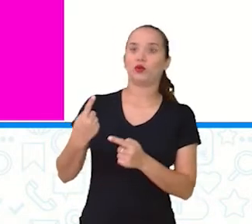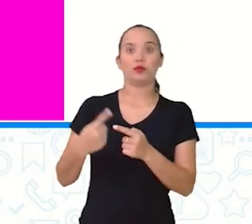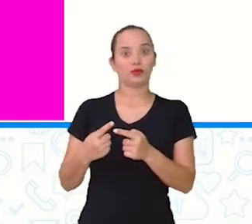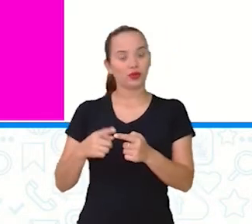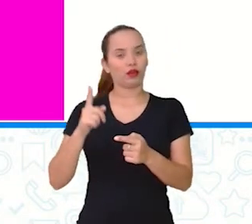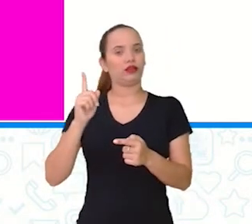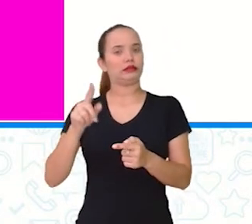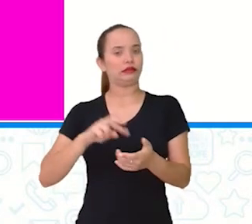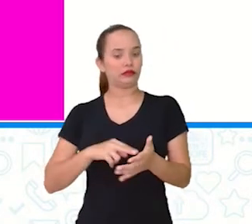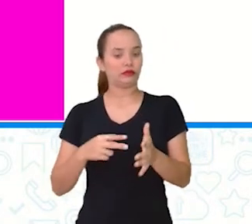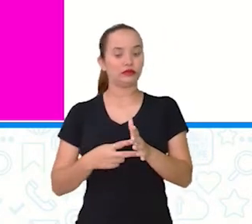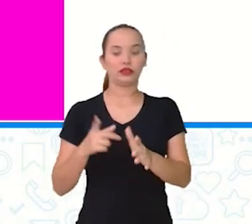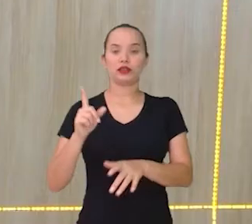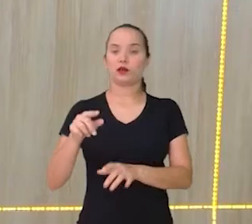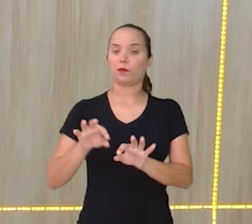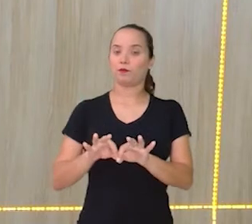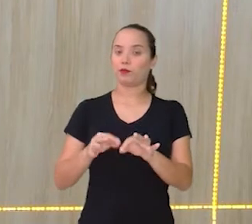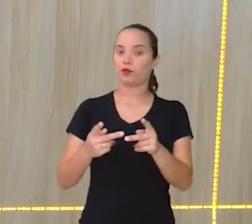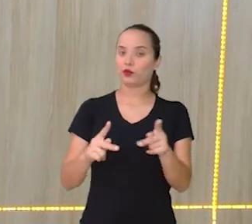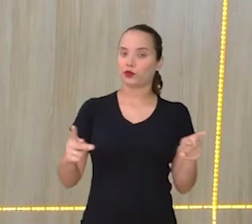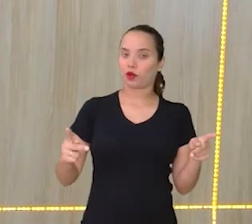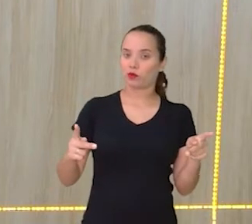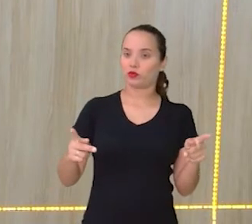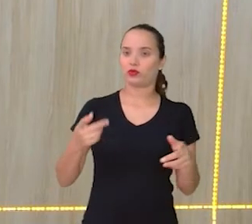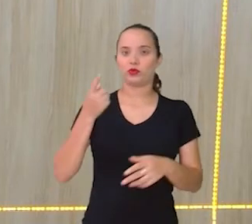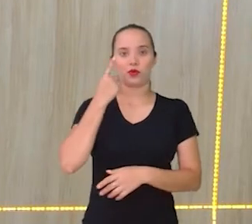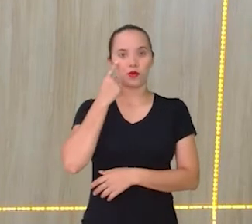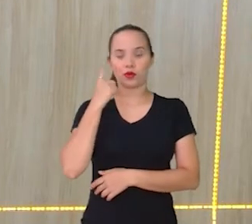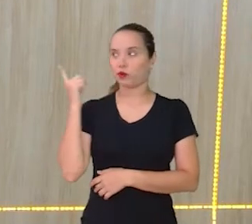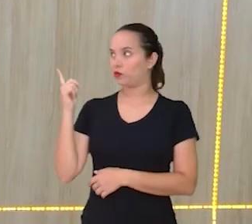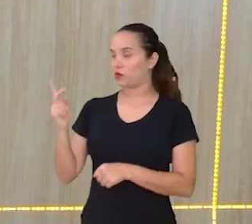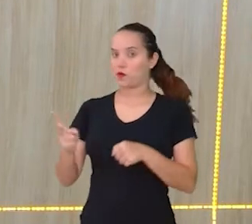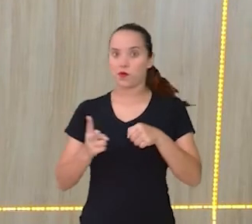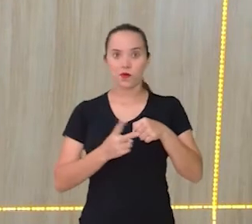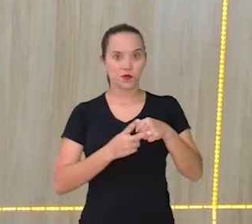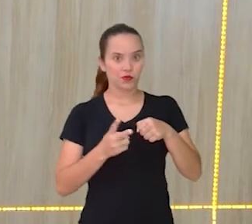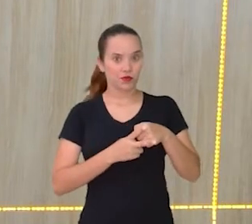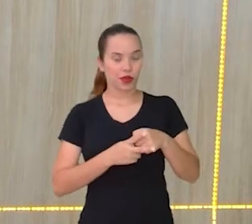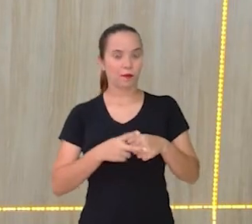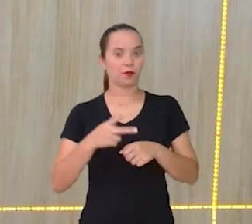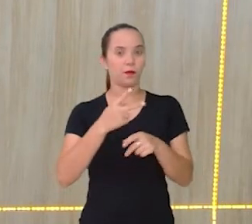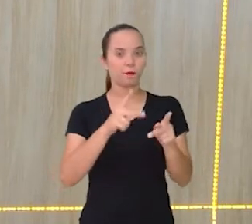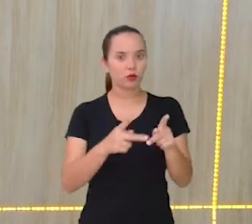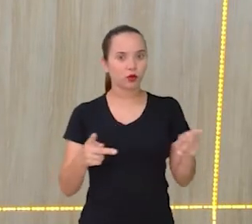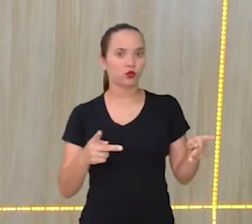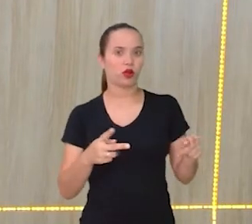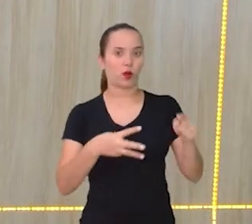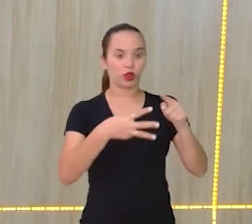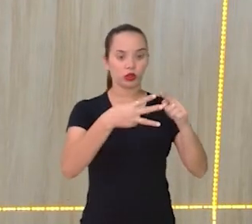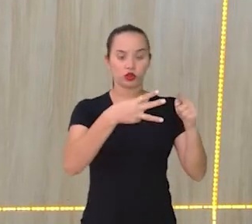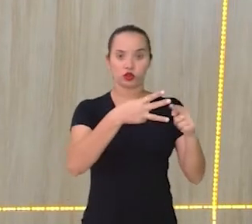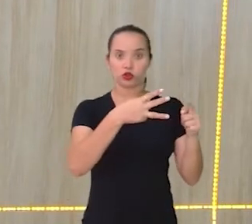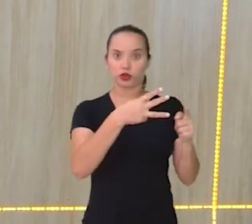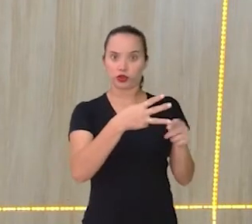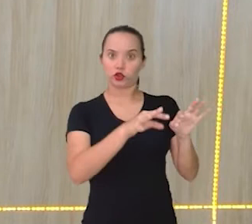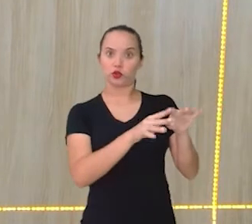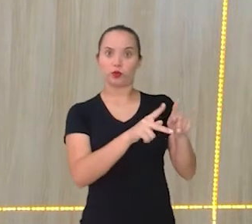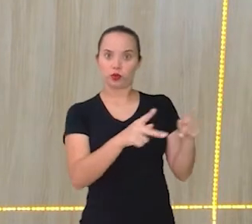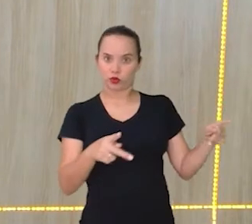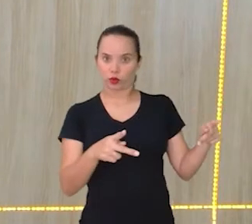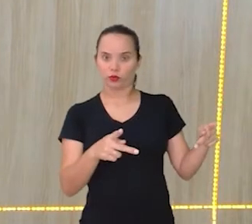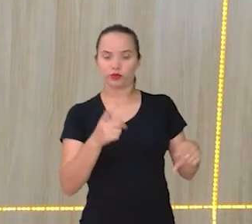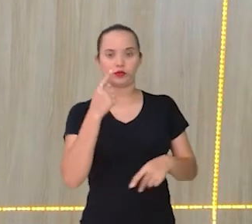no plural. Olha só agora o verbo cantar no plural, nas três pessoas do